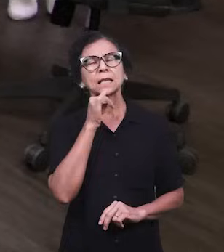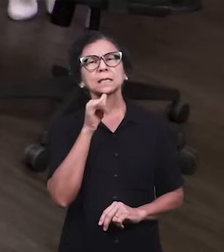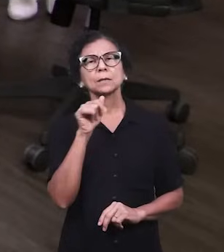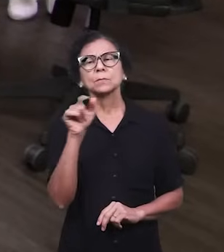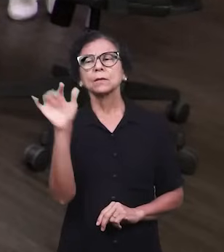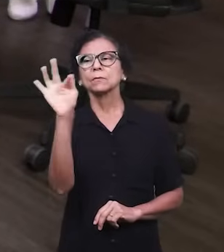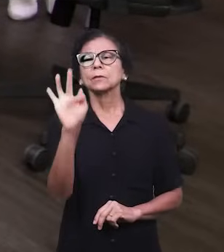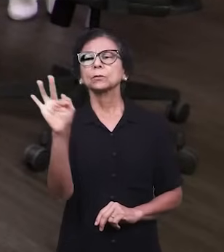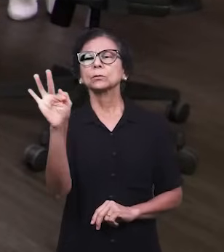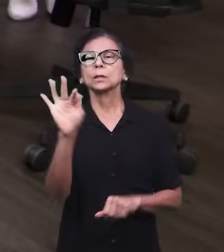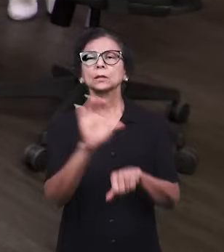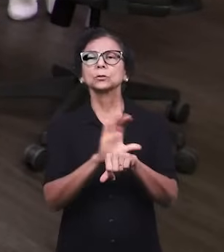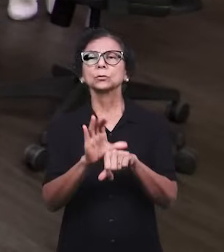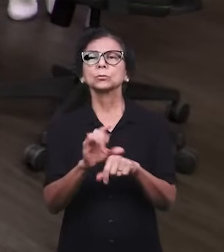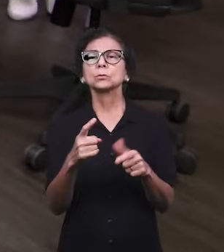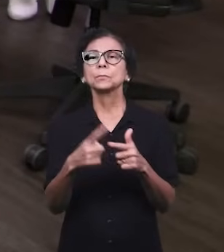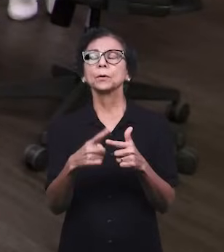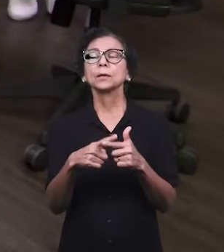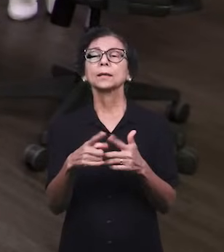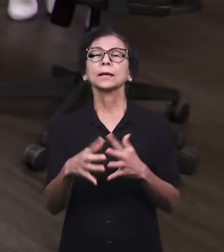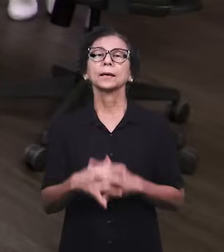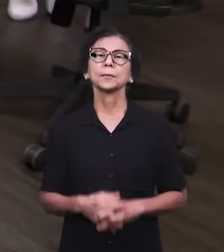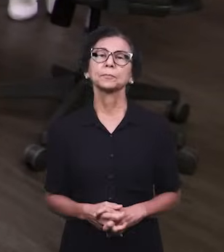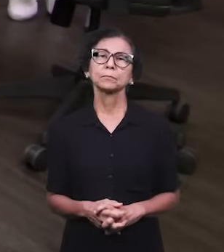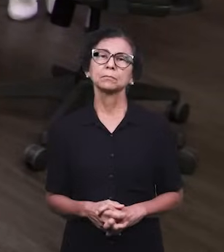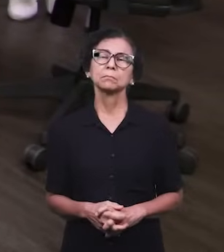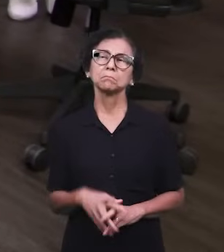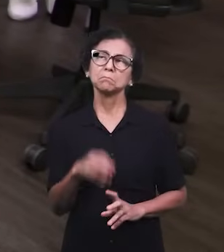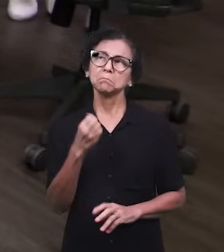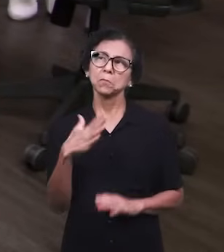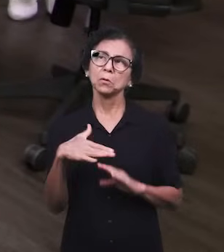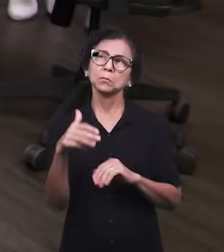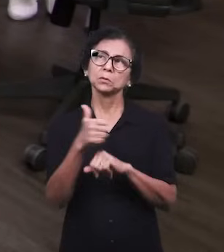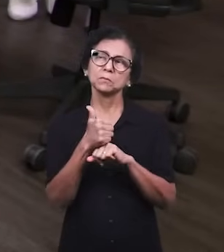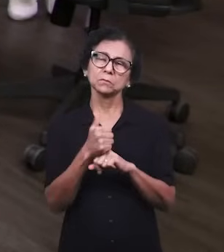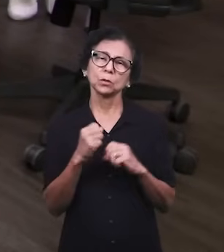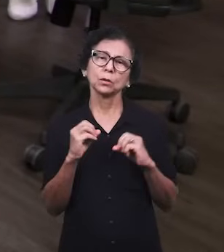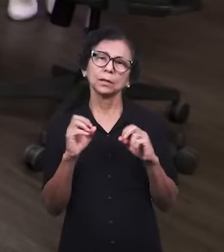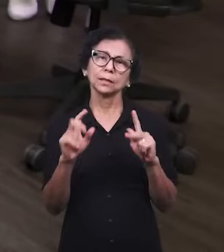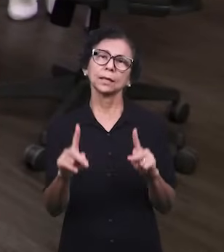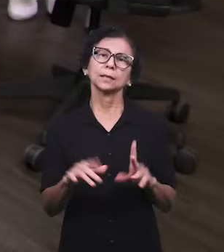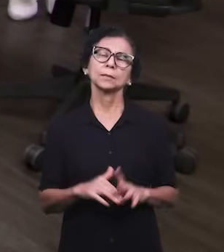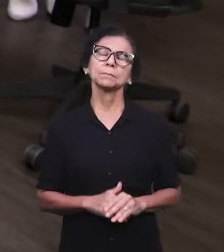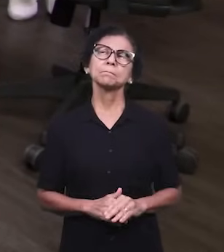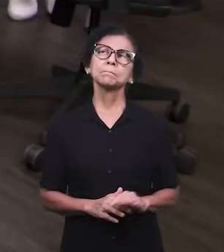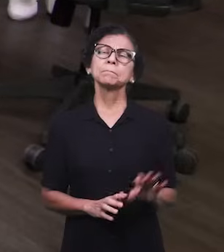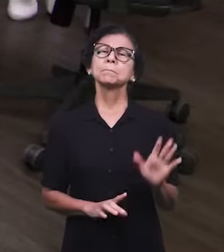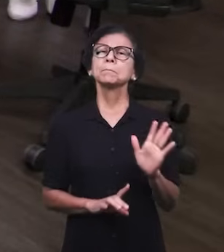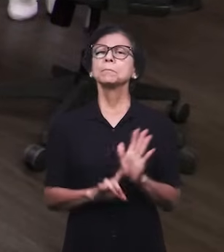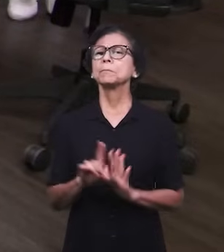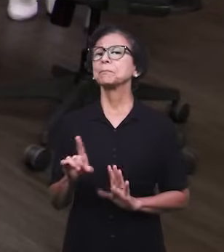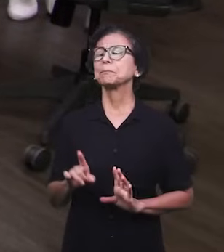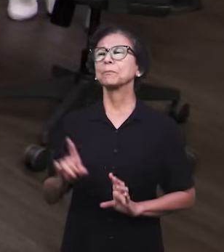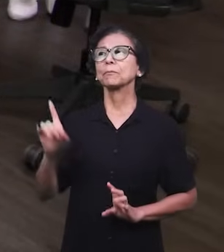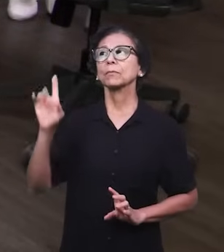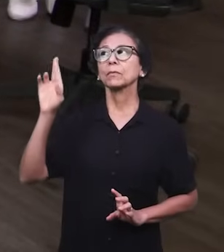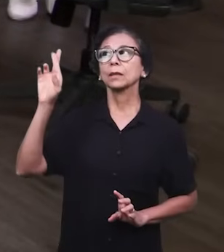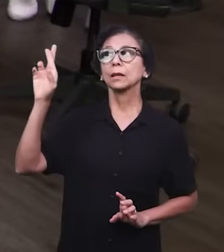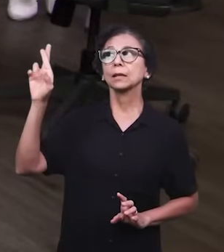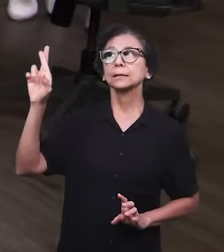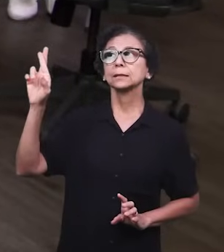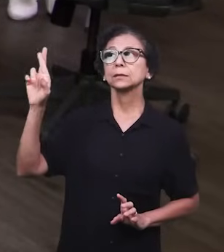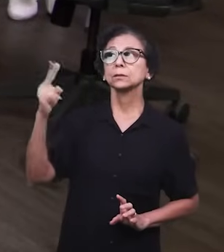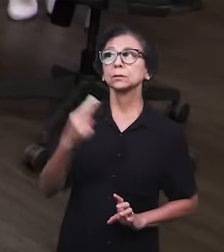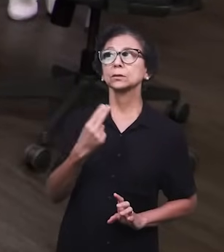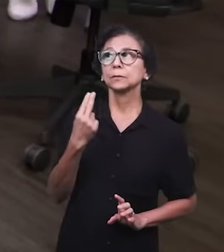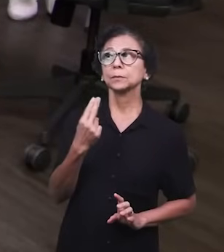faculdade? Né? Você pode sair de lá como um bom profissional, tudo certo, isso é uma expectativa. Mas a pergunta é a seguinte: Senhor, como